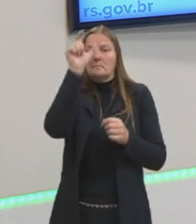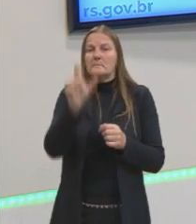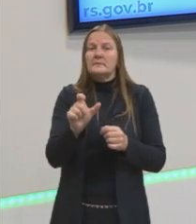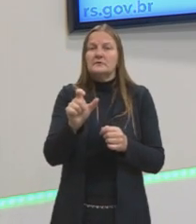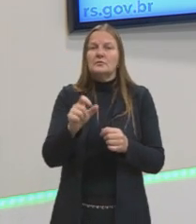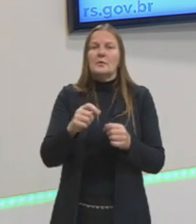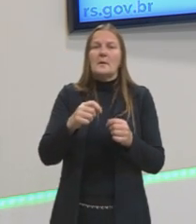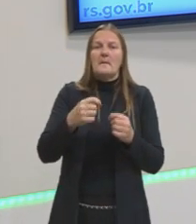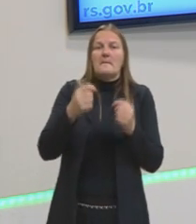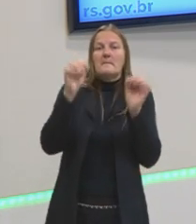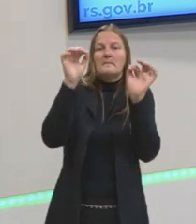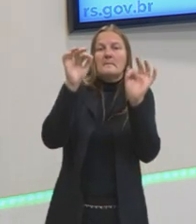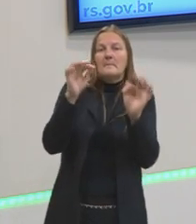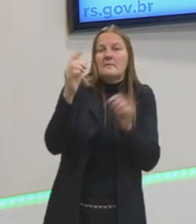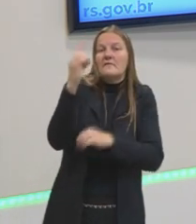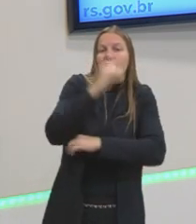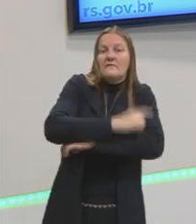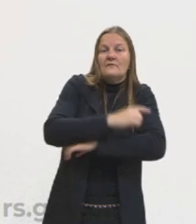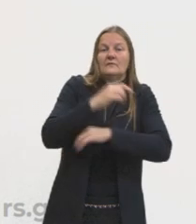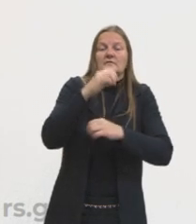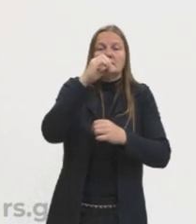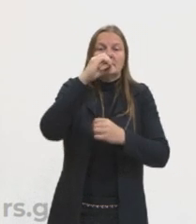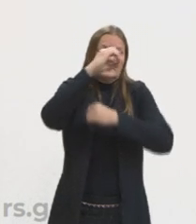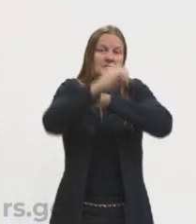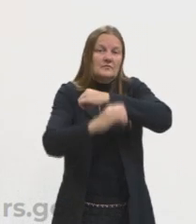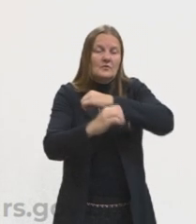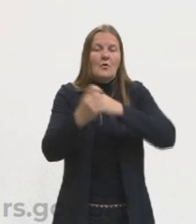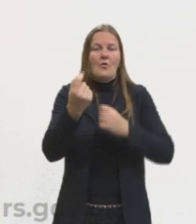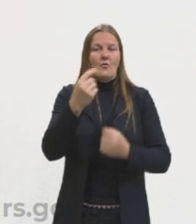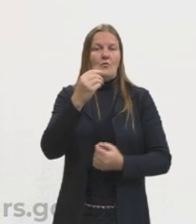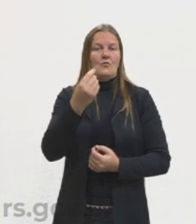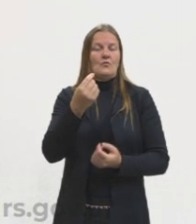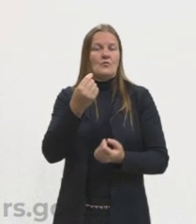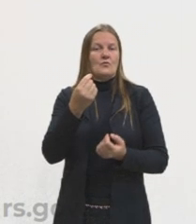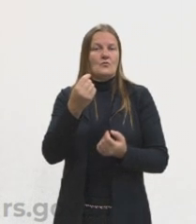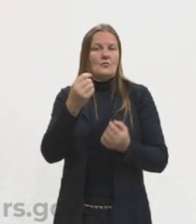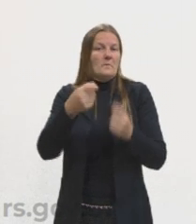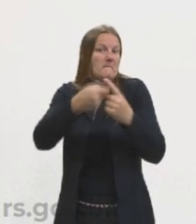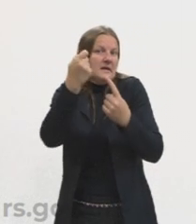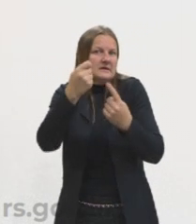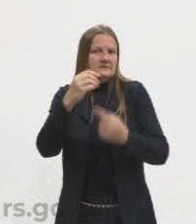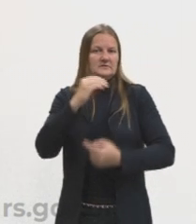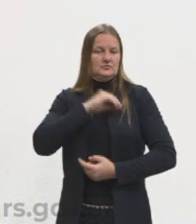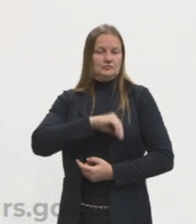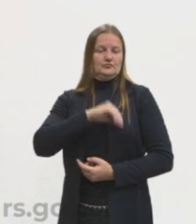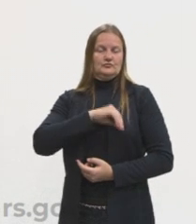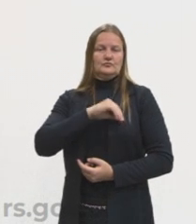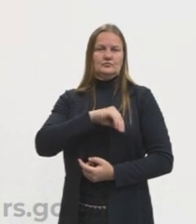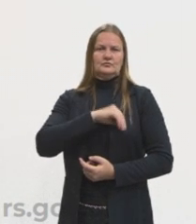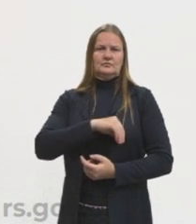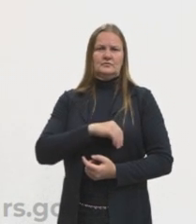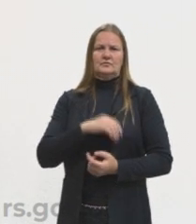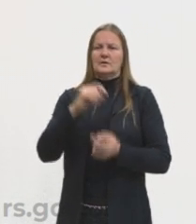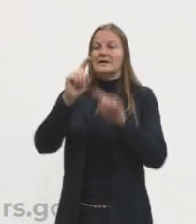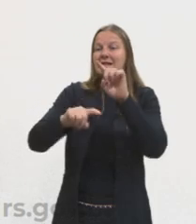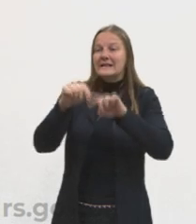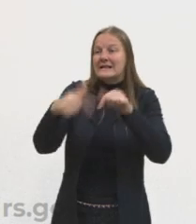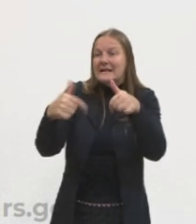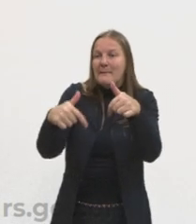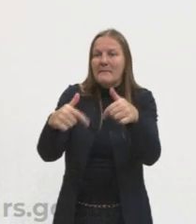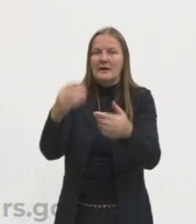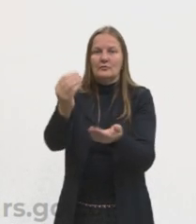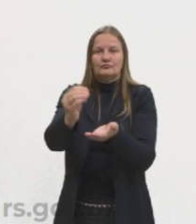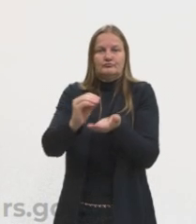do mês o planetário o trabalhador recebe o salário Ele não recebe o seu trabalho ele